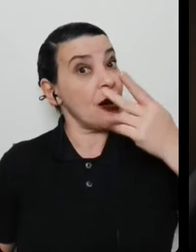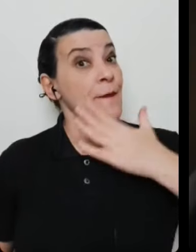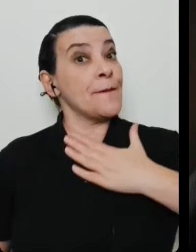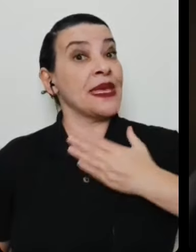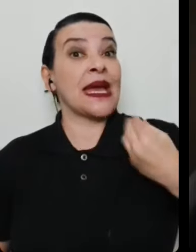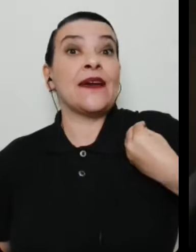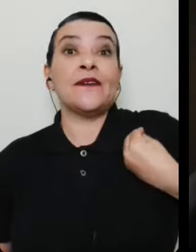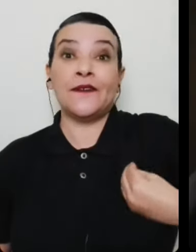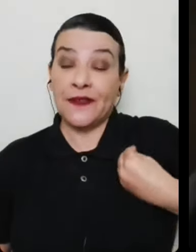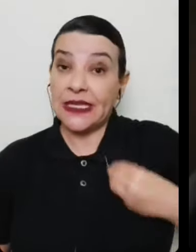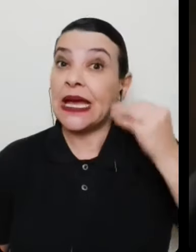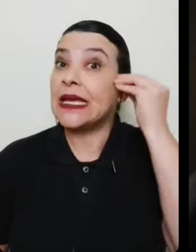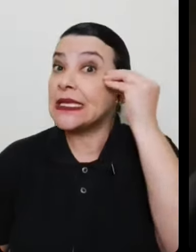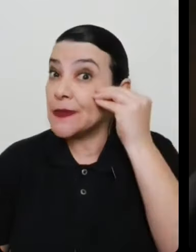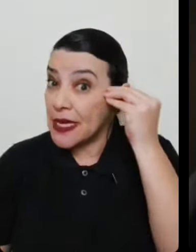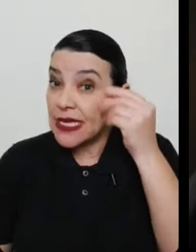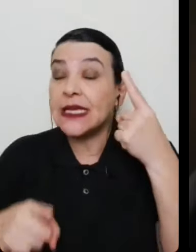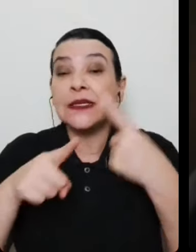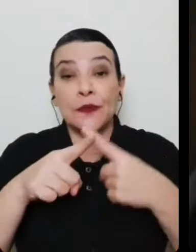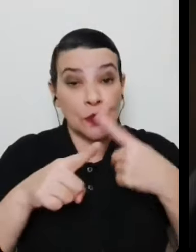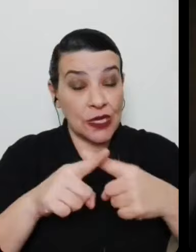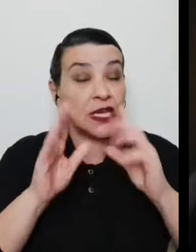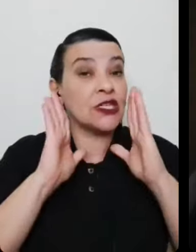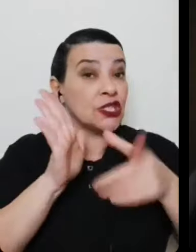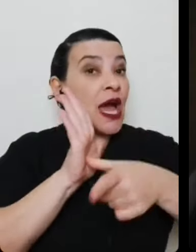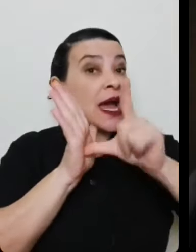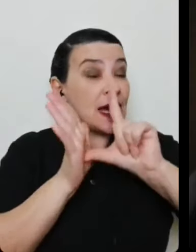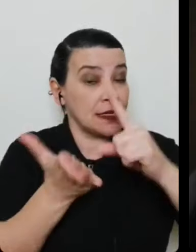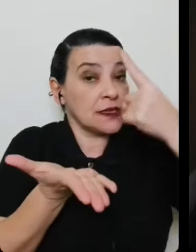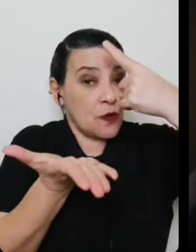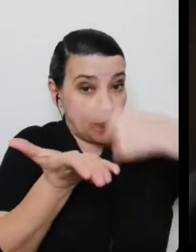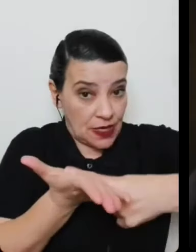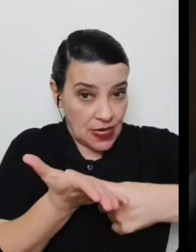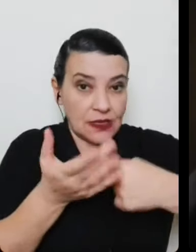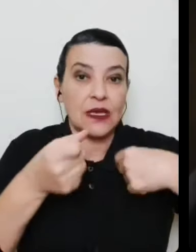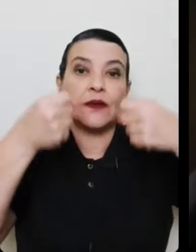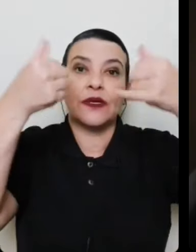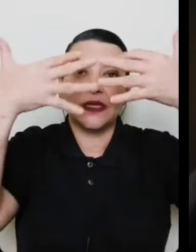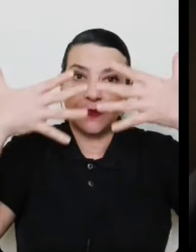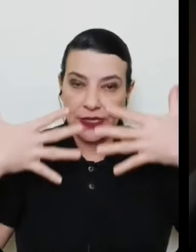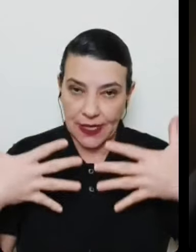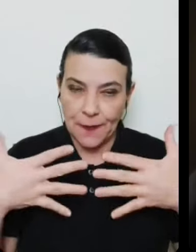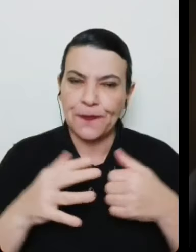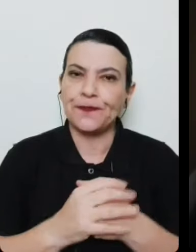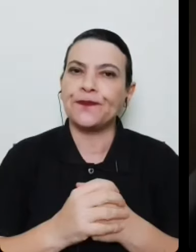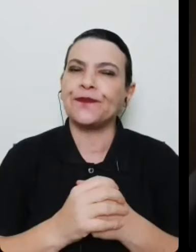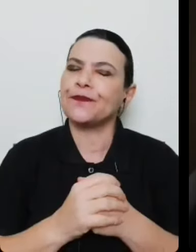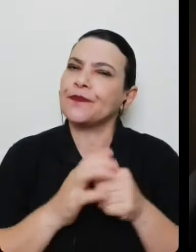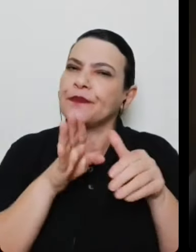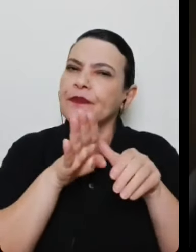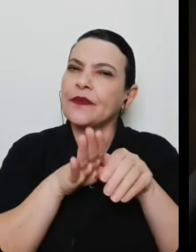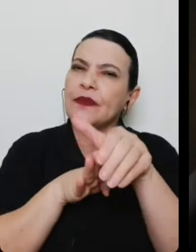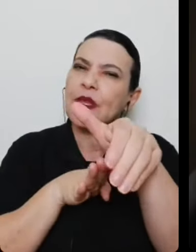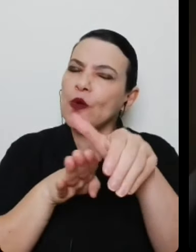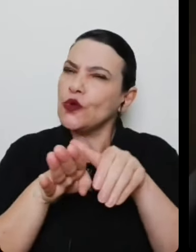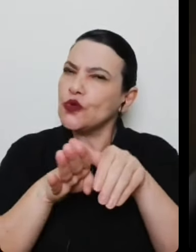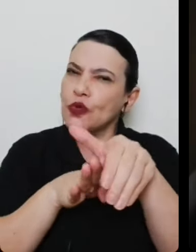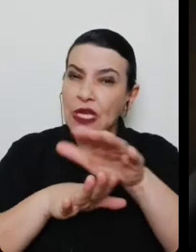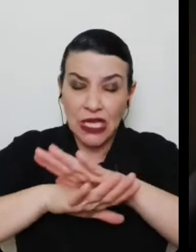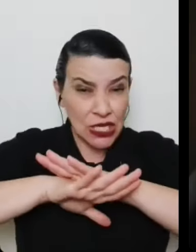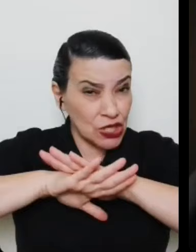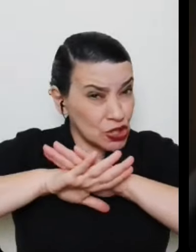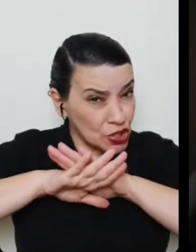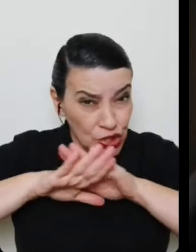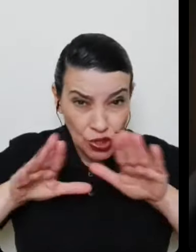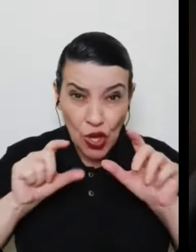porque foi uma coisa que nós combinamos que eu traria. Mas A consultoria não se baseia único